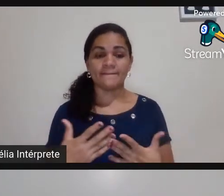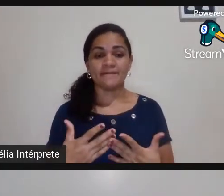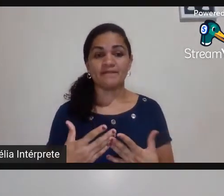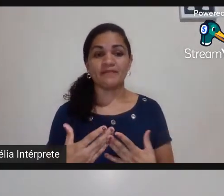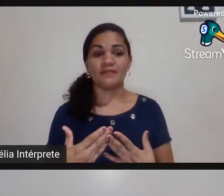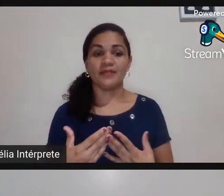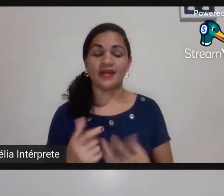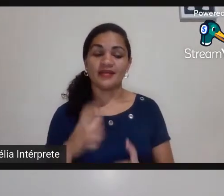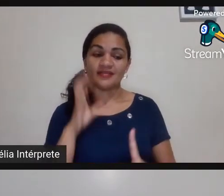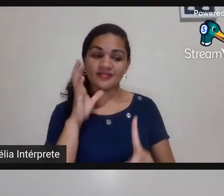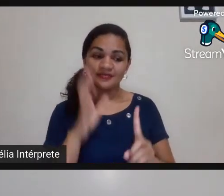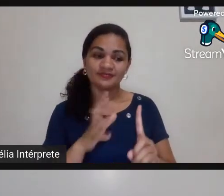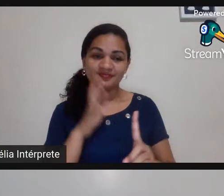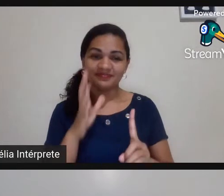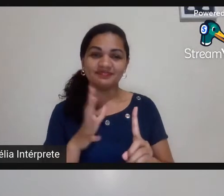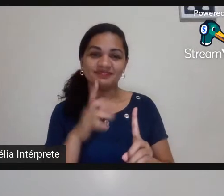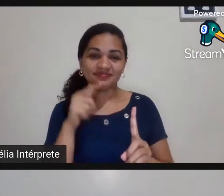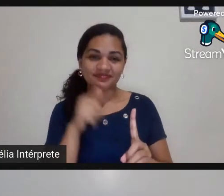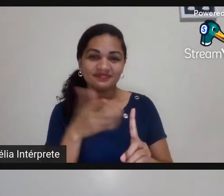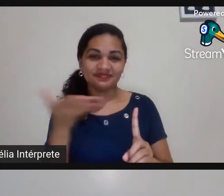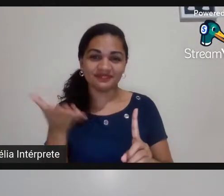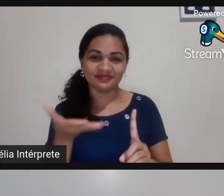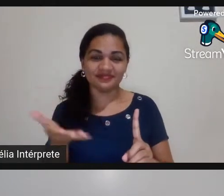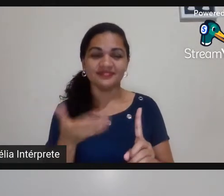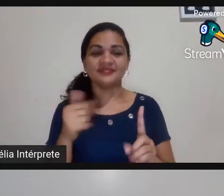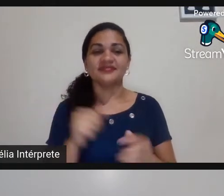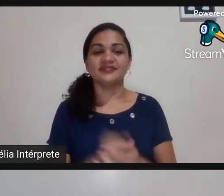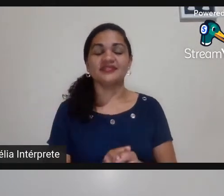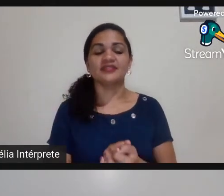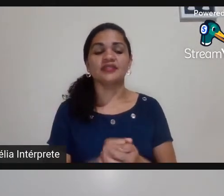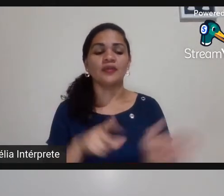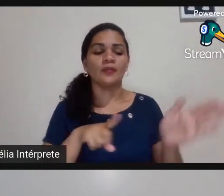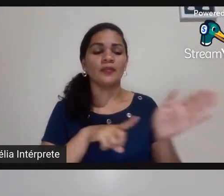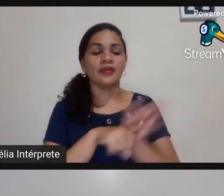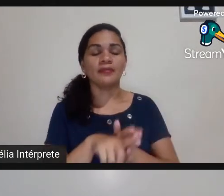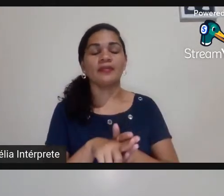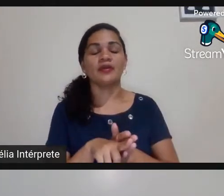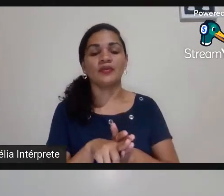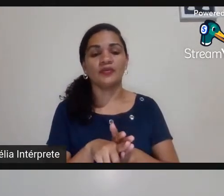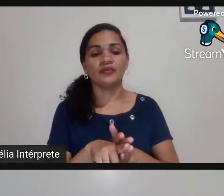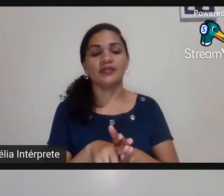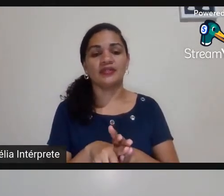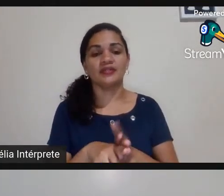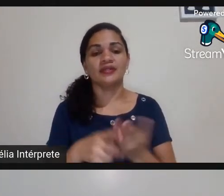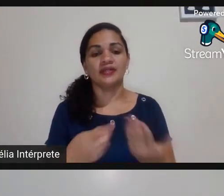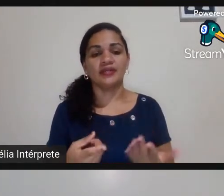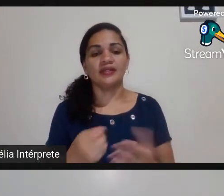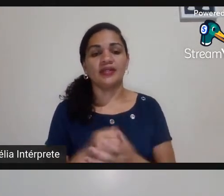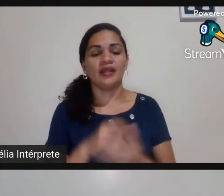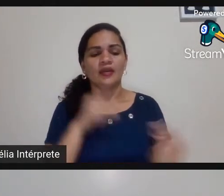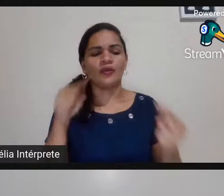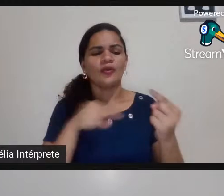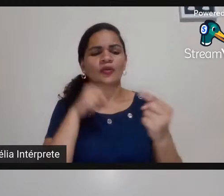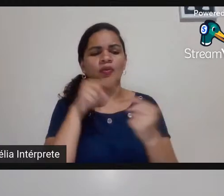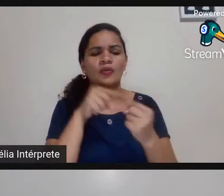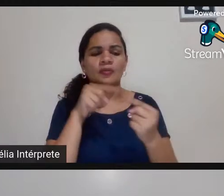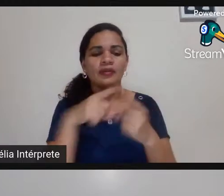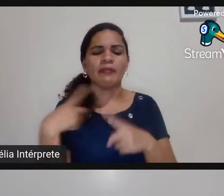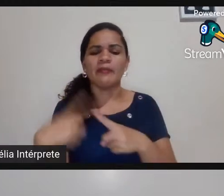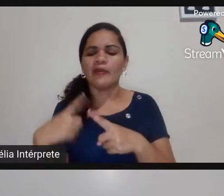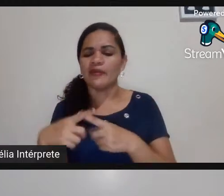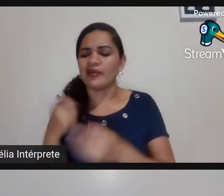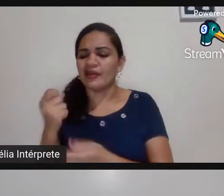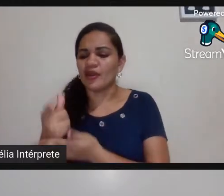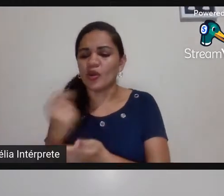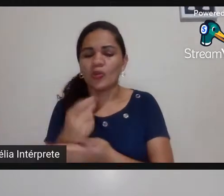palestrante de hoje então Diego partindo desses pressupostos né que é o dos objetivos porque comprar